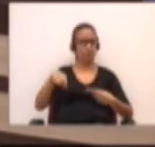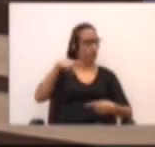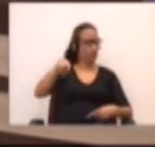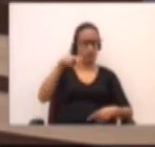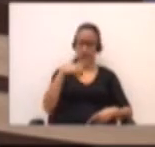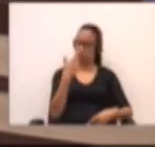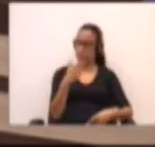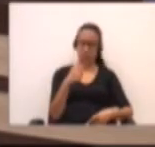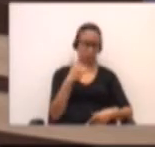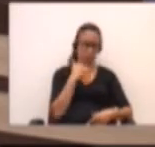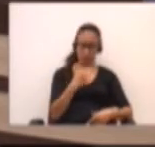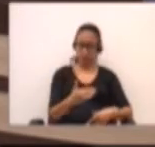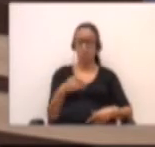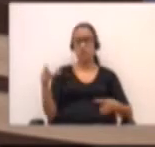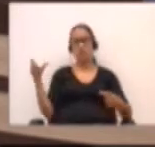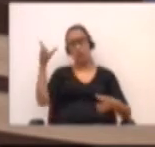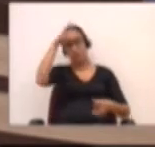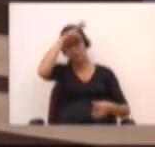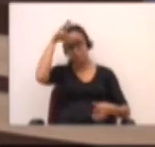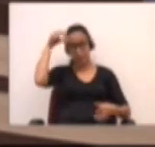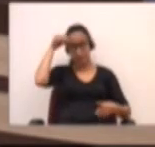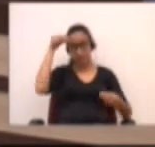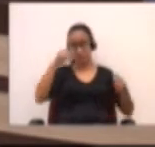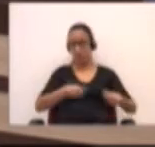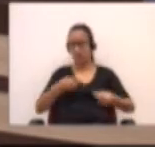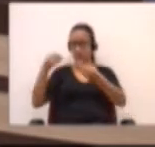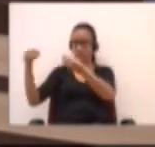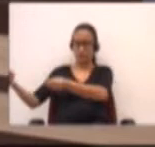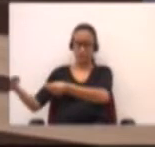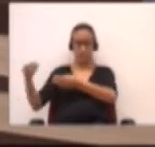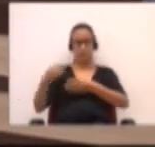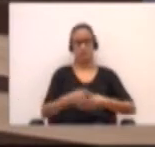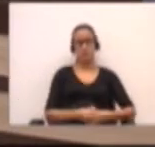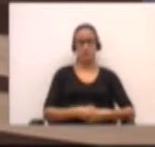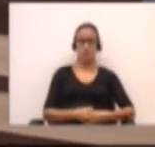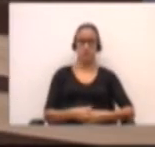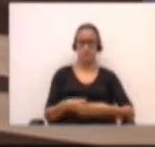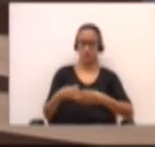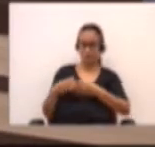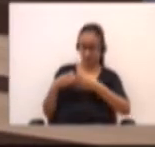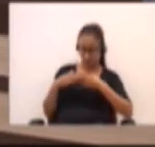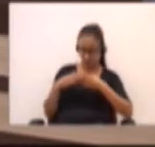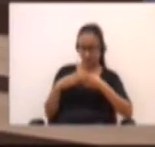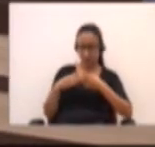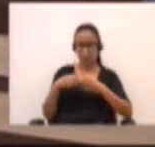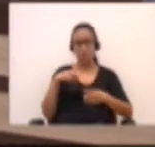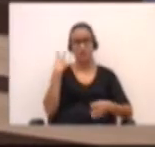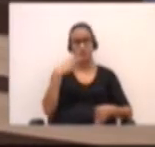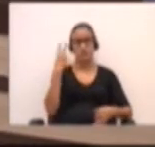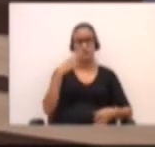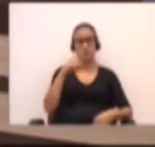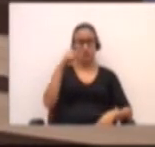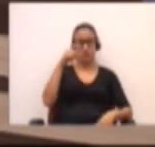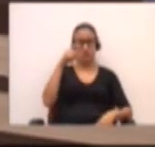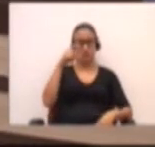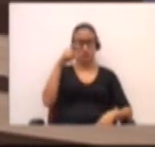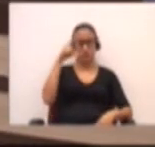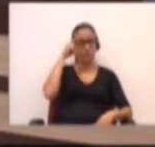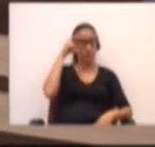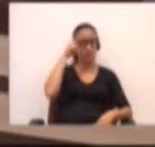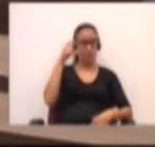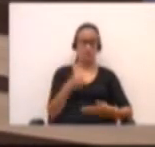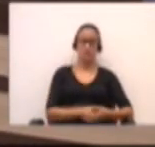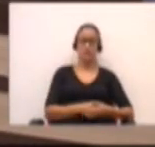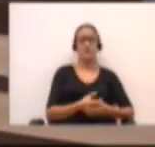havendo, encaminhe-se ao Executivo. Questão de ordem, excelência. Uma questão de ordem do vereador José Faridzani. Excelência, queria fazer um requerimento para que